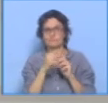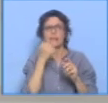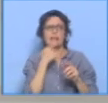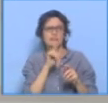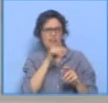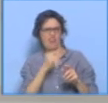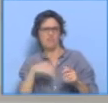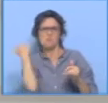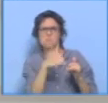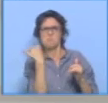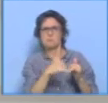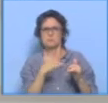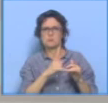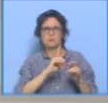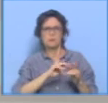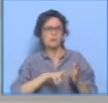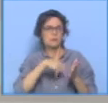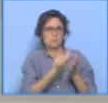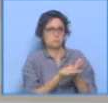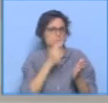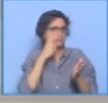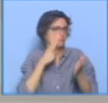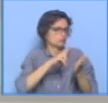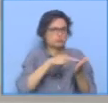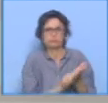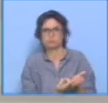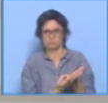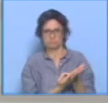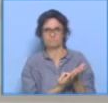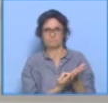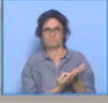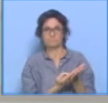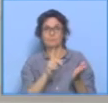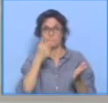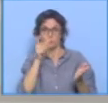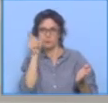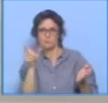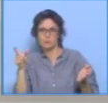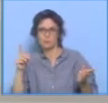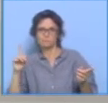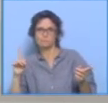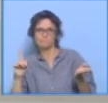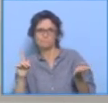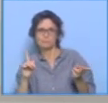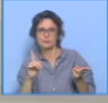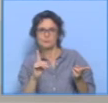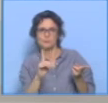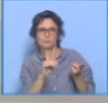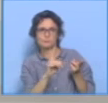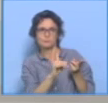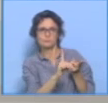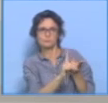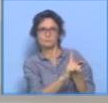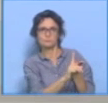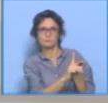Perdido, meio morto, diz o texto, meio morto. E agora vêm as personagens, passa um sacerdote da altura